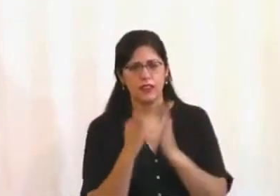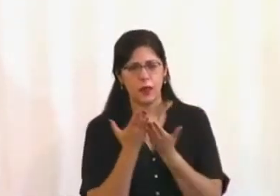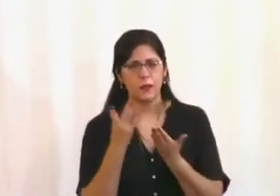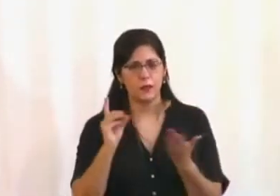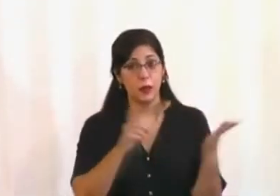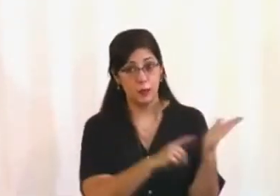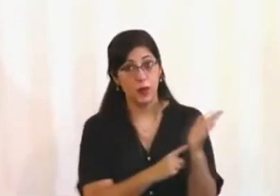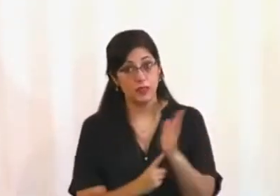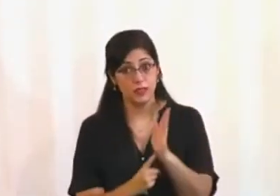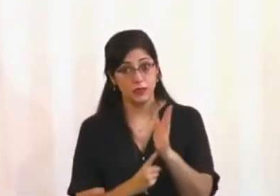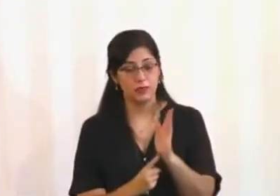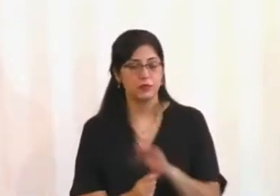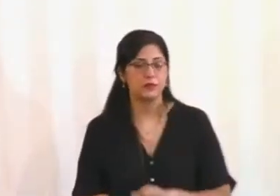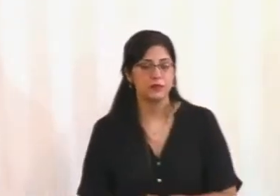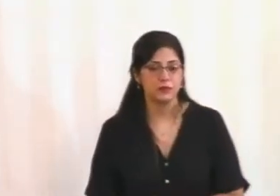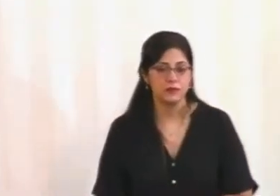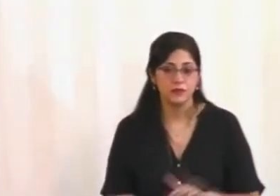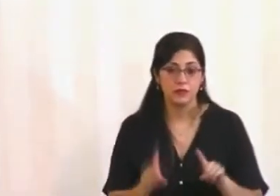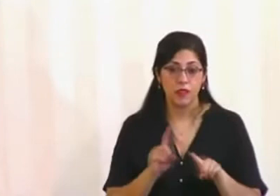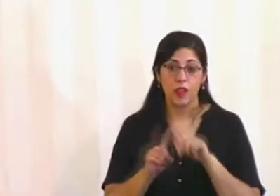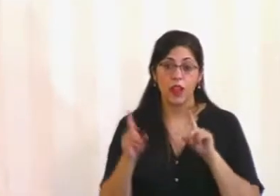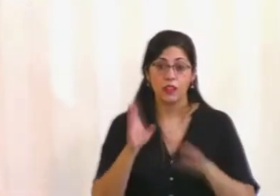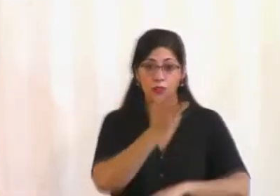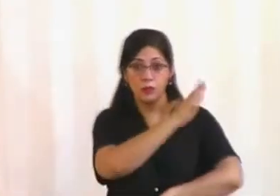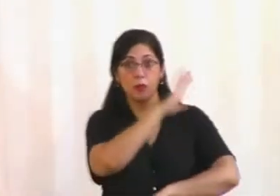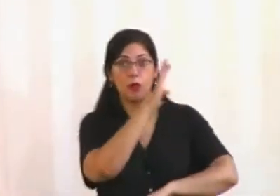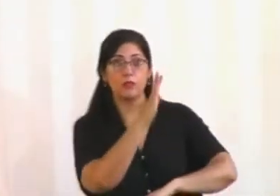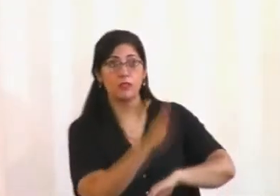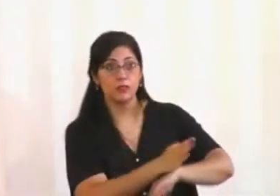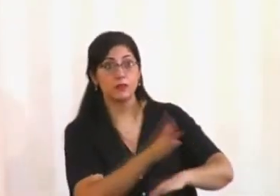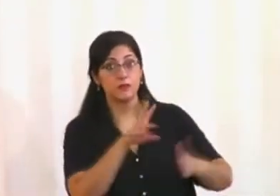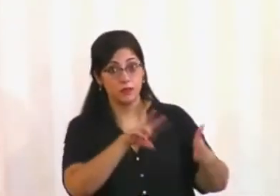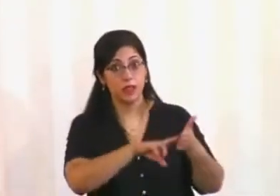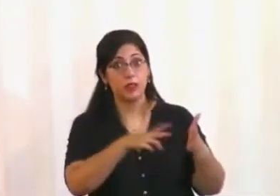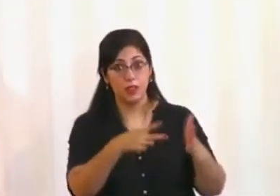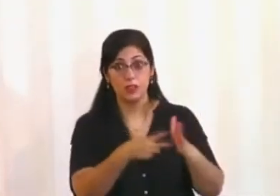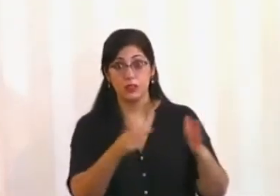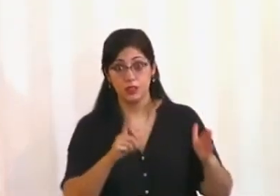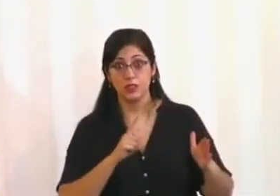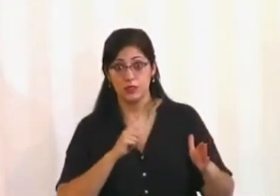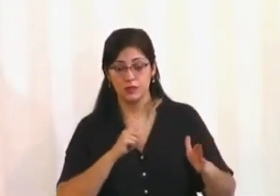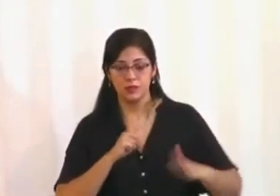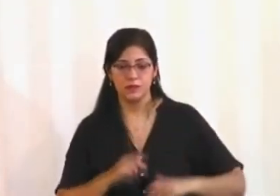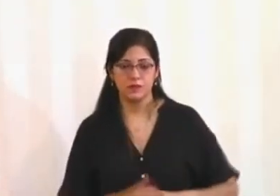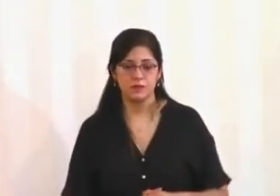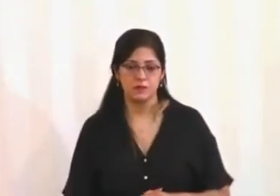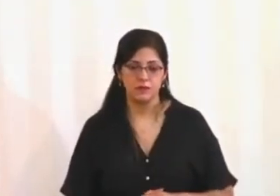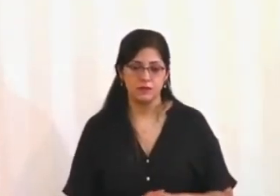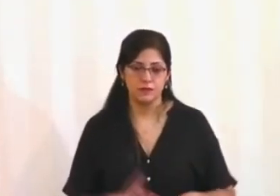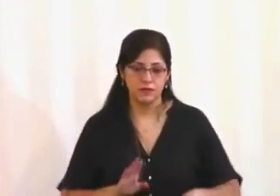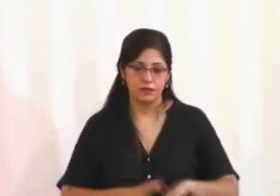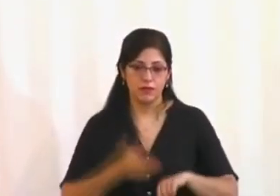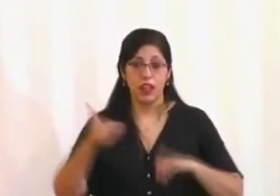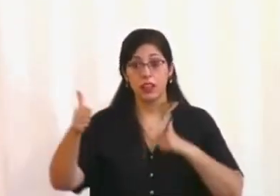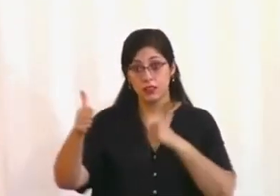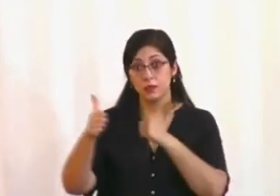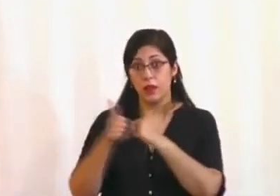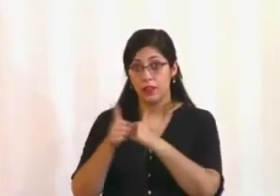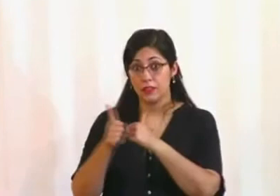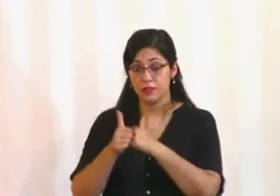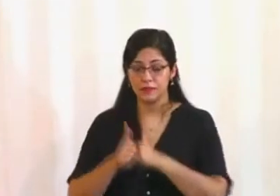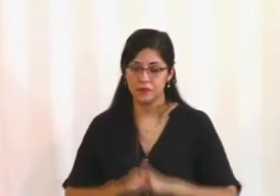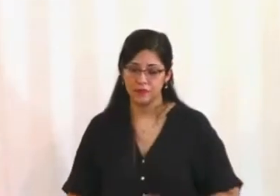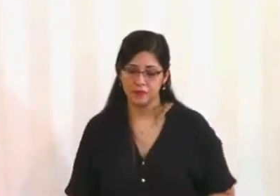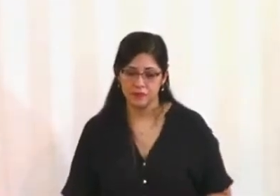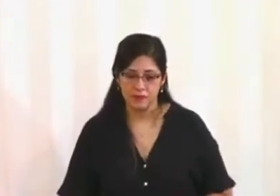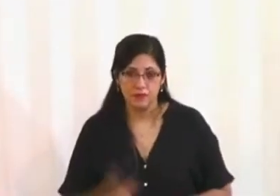mas naquela época era muito significativo os montes. Era a tentativa que o povo tinha de estar mais perto de Deus, o lugar mais alto. Eles não